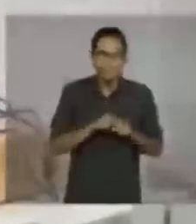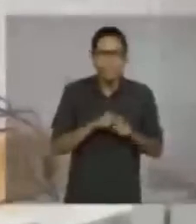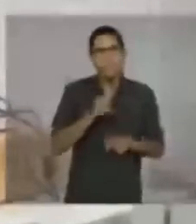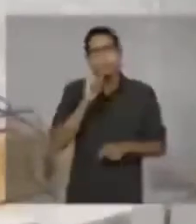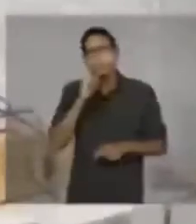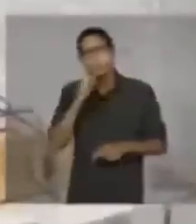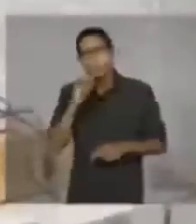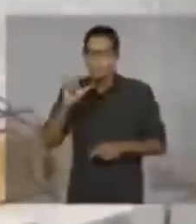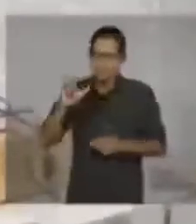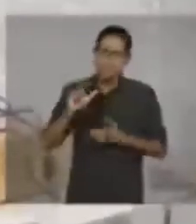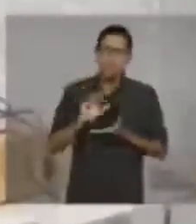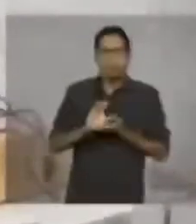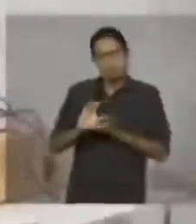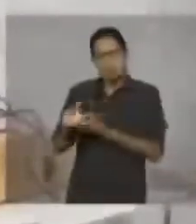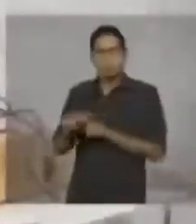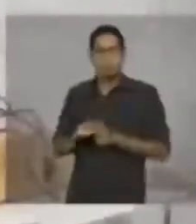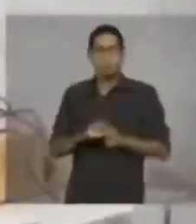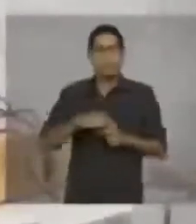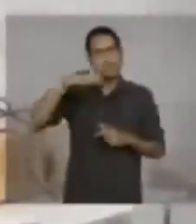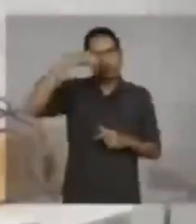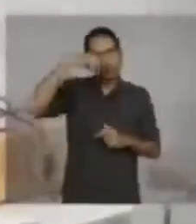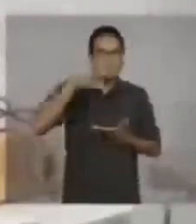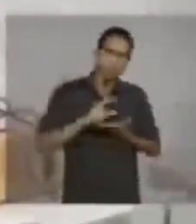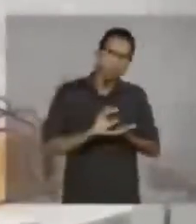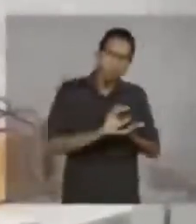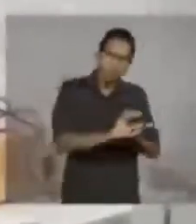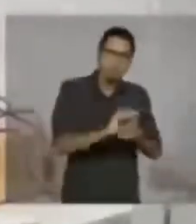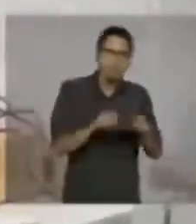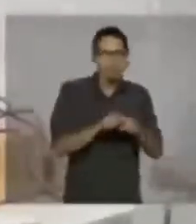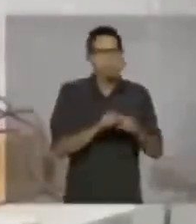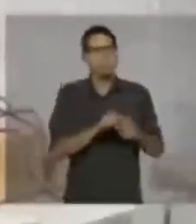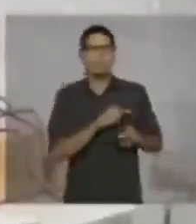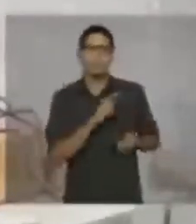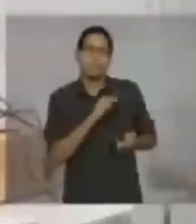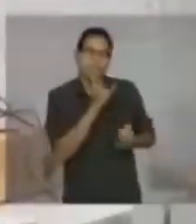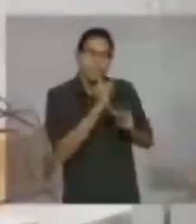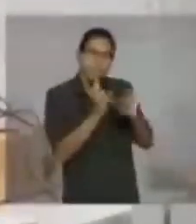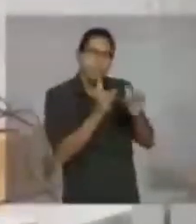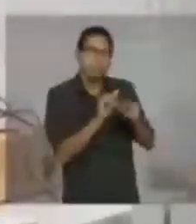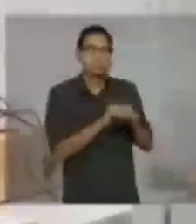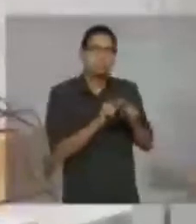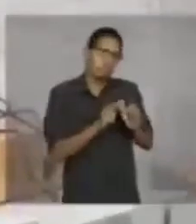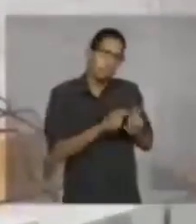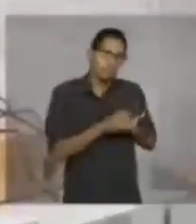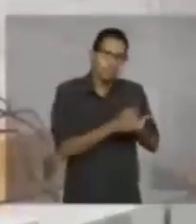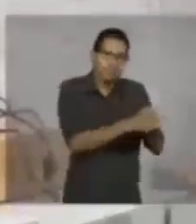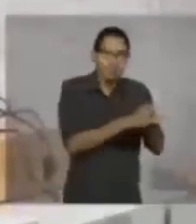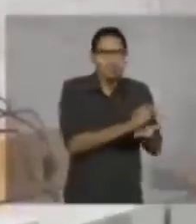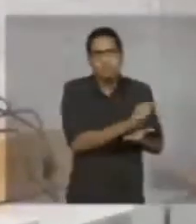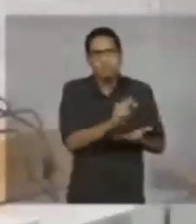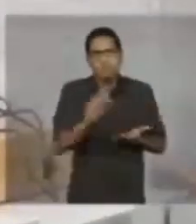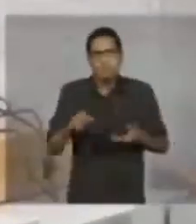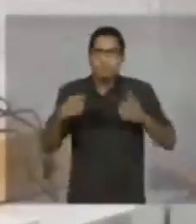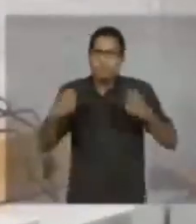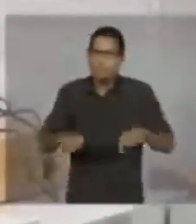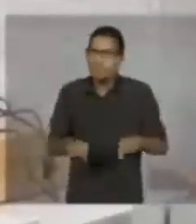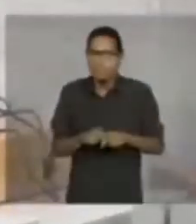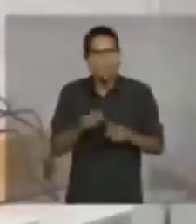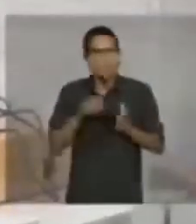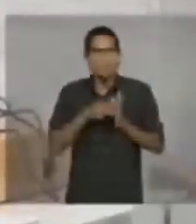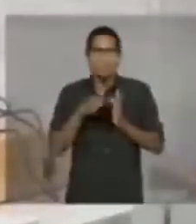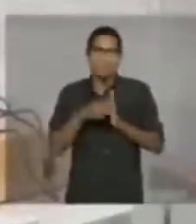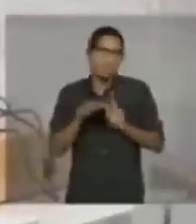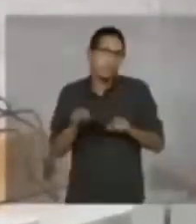um destino próprio, lâmpada tem um destino específico, eletrônicos tem um destino específico. Isso tem que acontecer com o vidro,